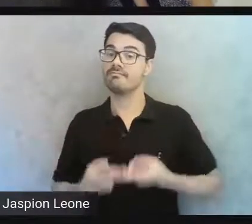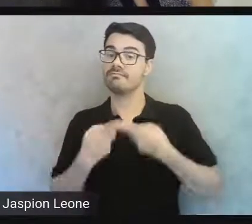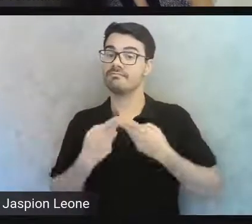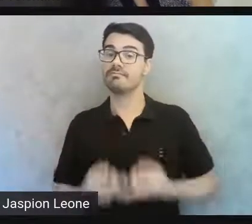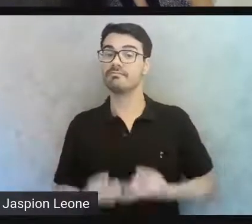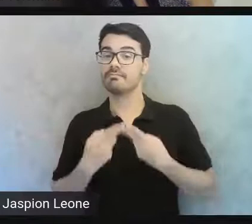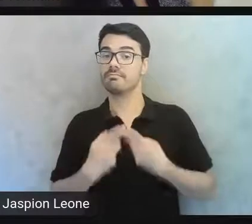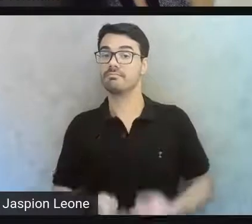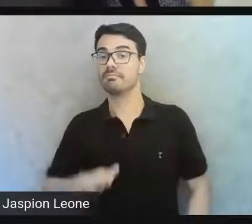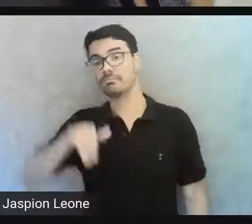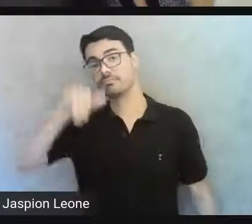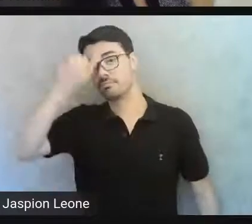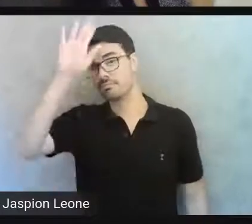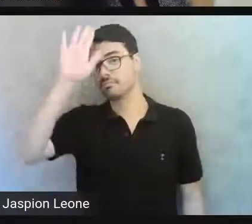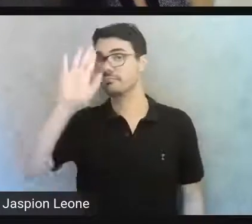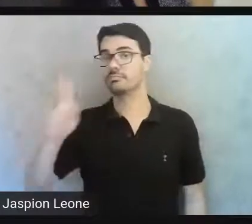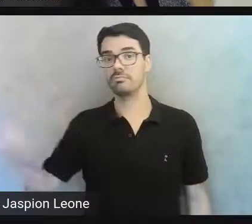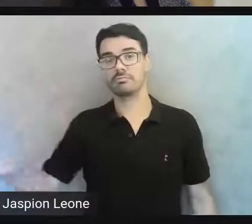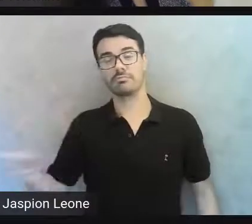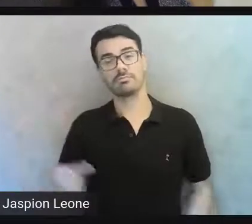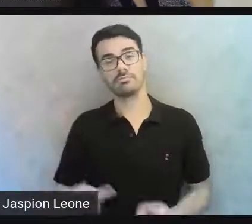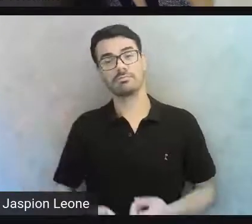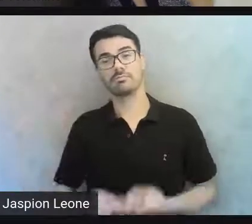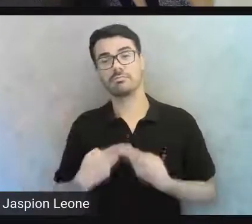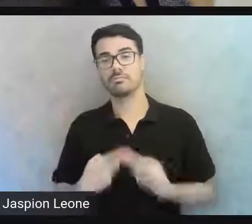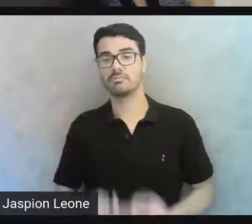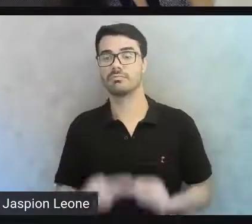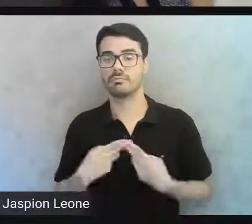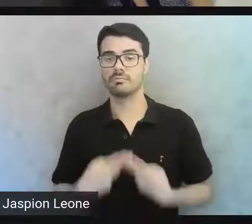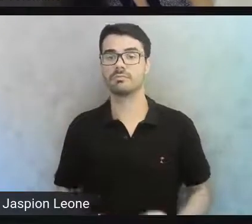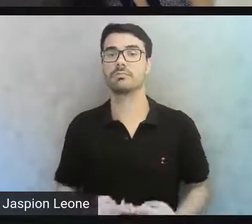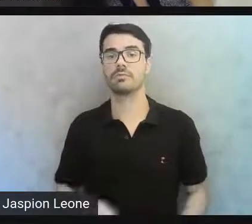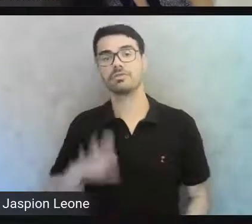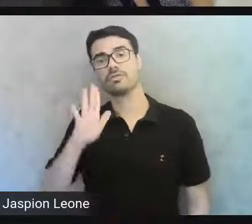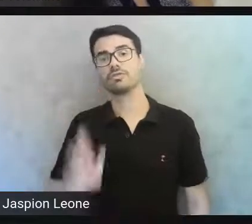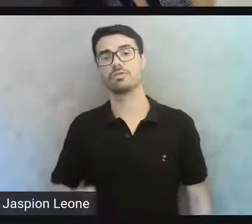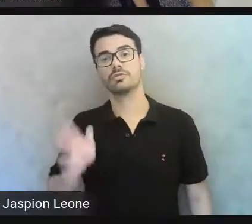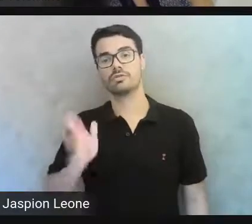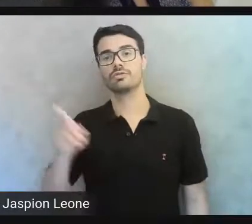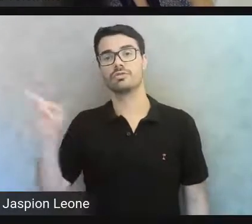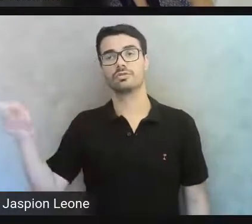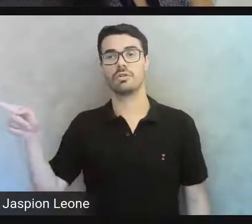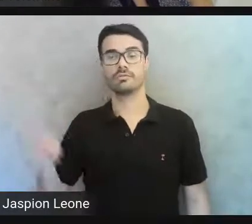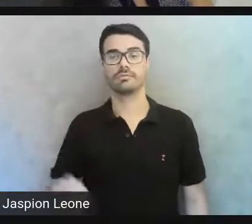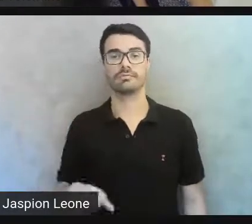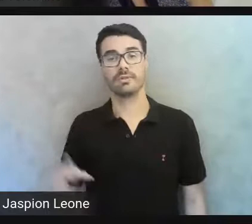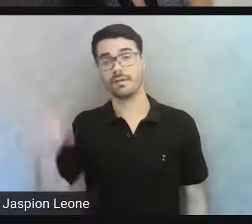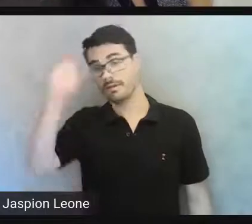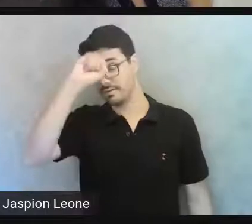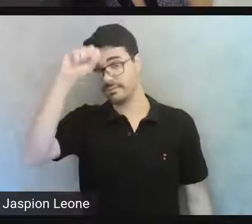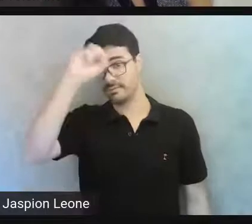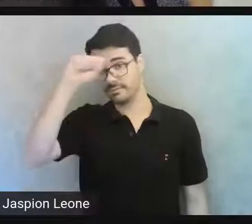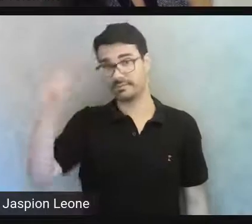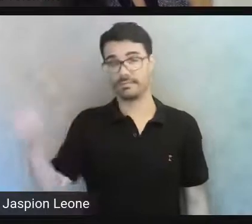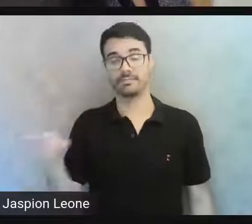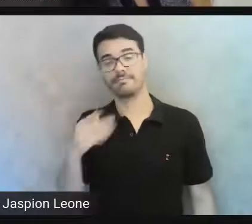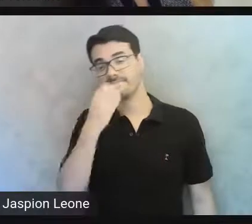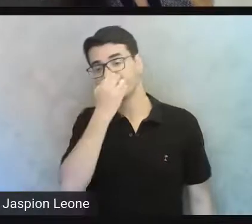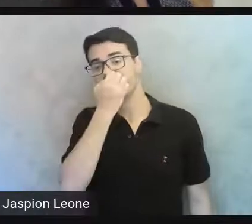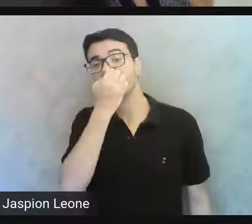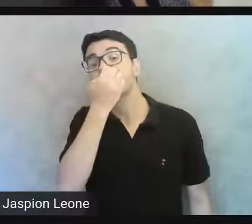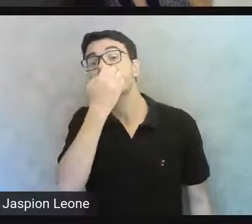espera, entende? Então, já estou trabalhando com ele essas questões também. Esse é um aprendizado super,